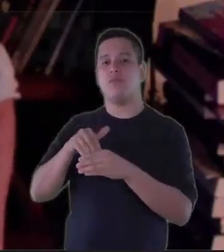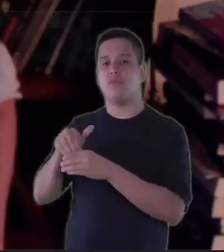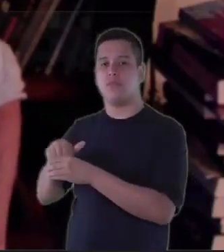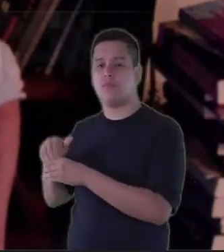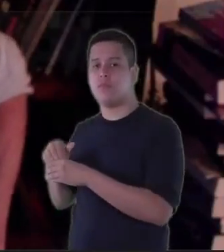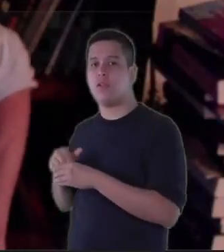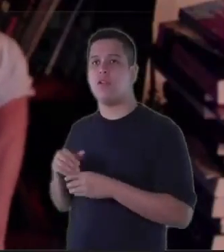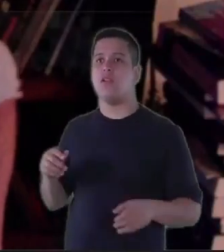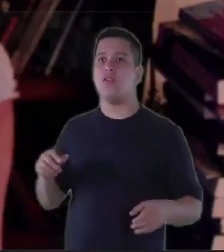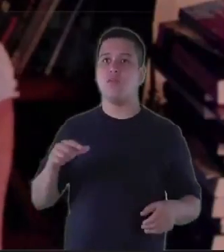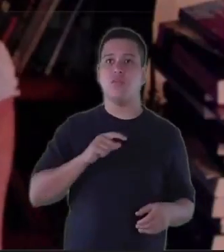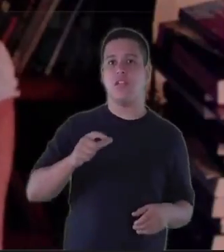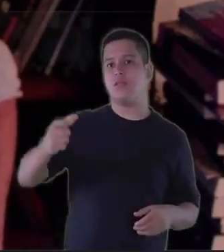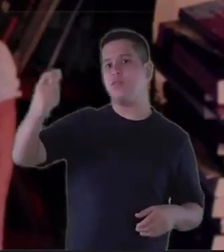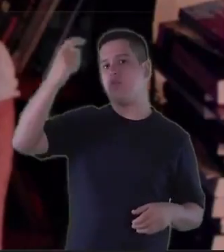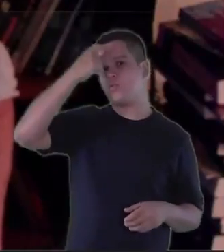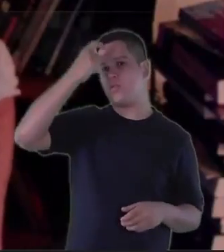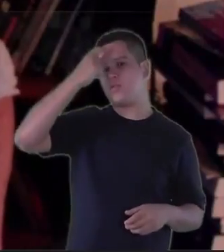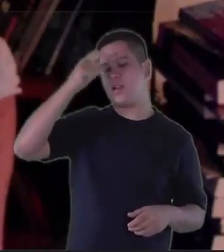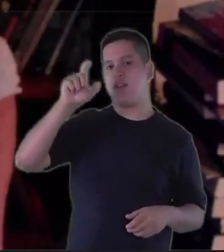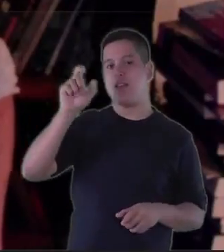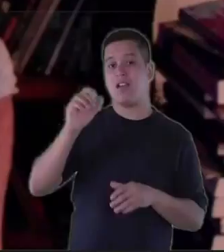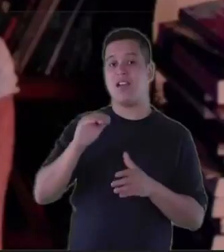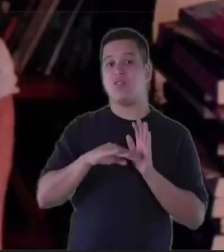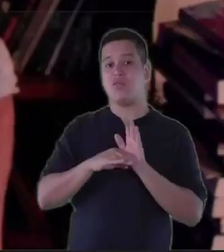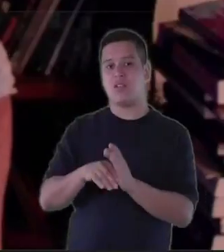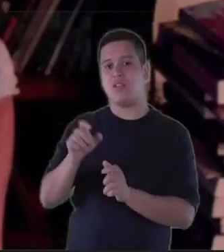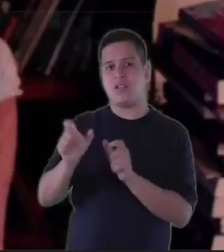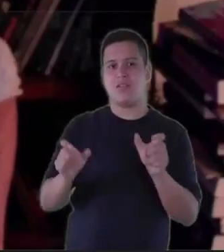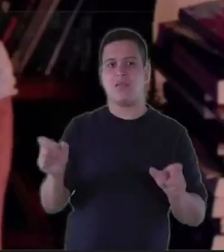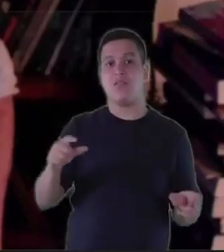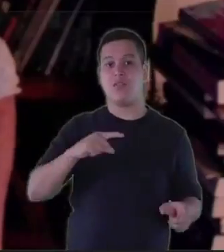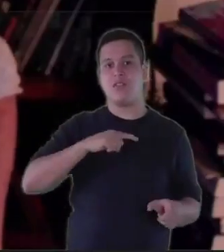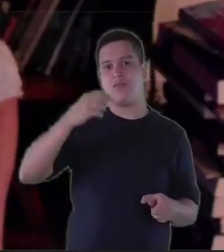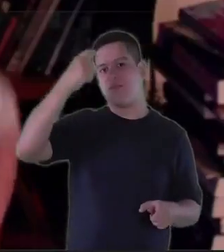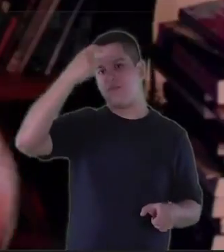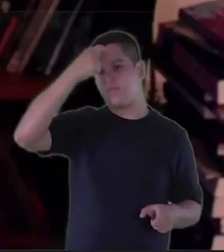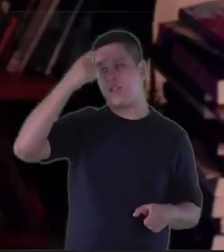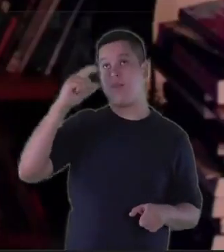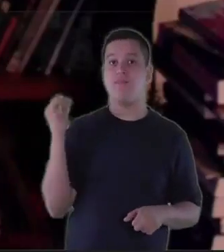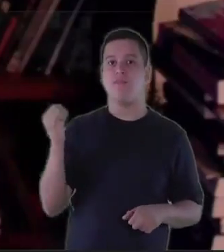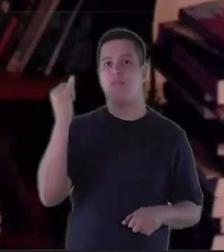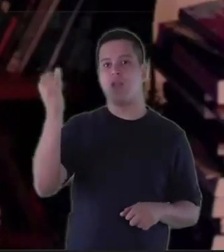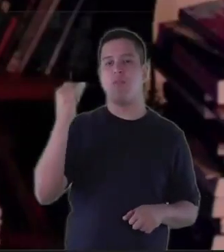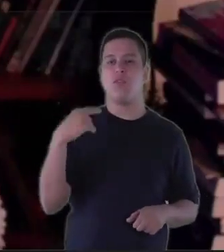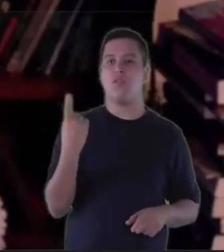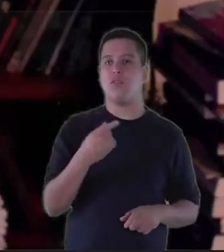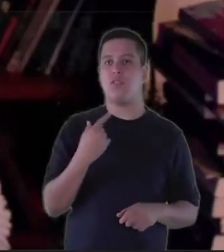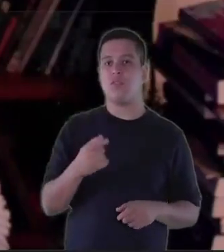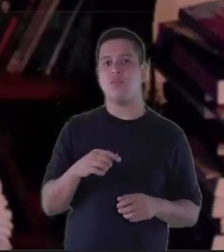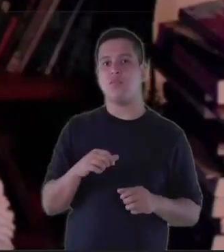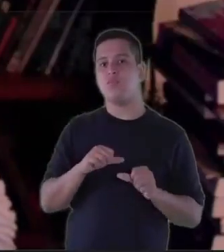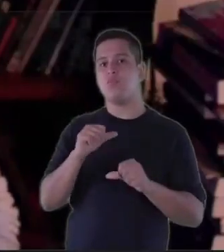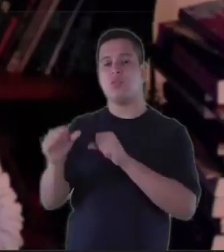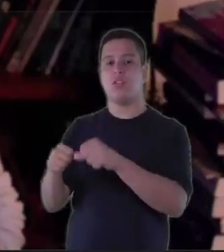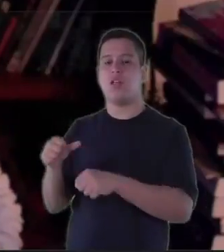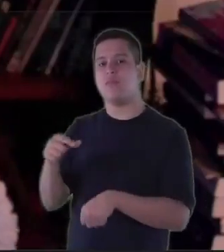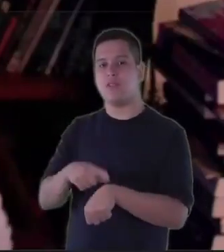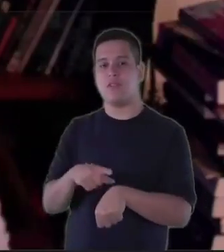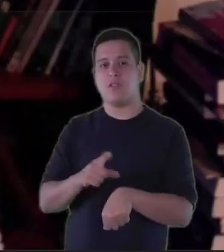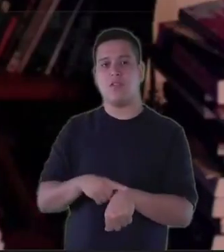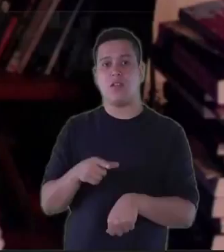pela conscientização das pessoas. E é muito importante, eu acho, a gente sair desse momento em que a gente tem esse governo